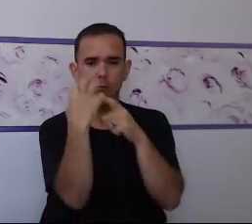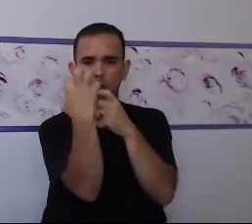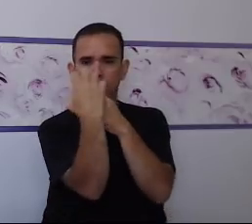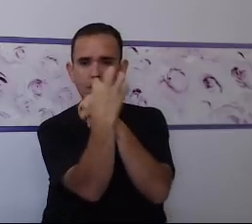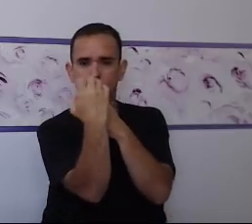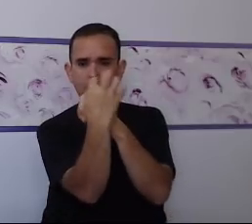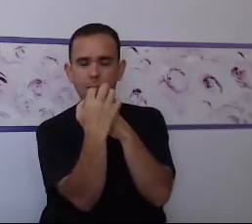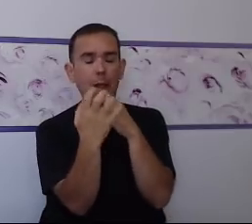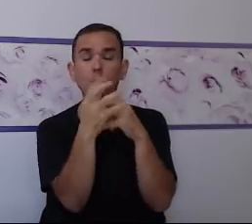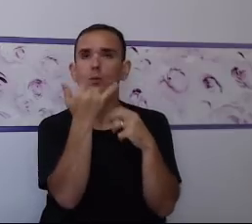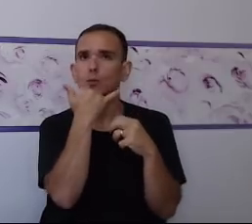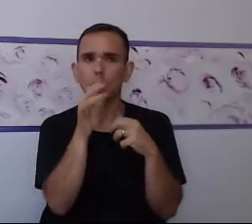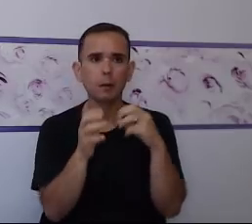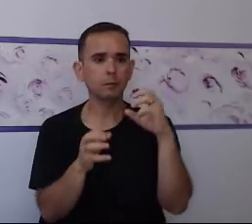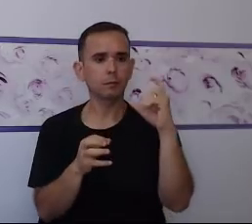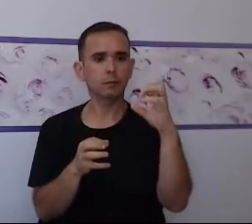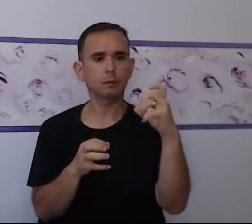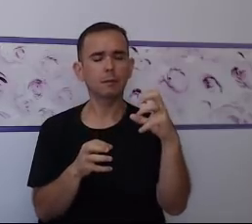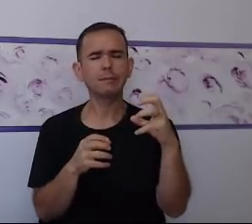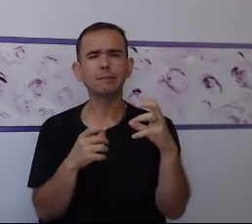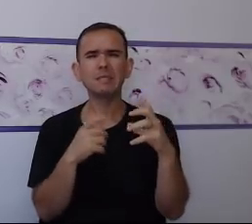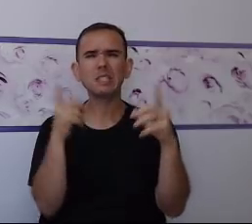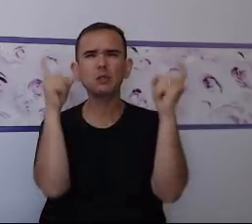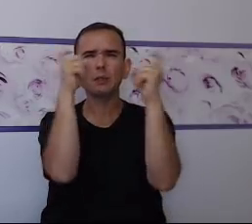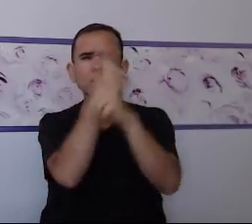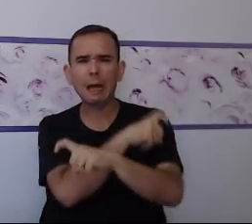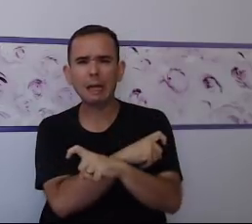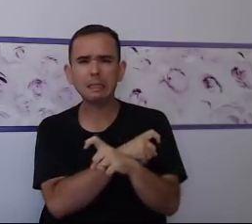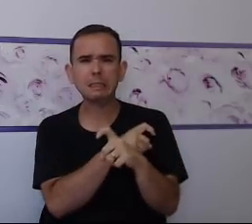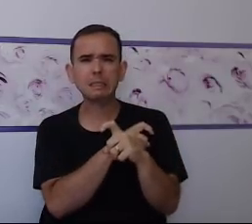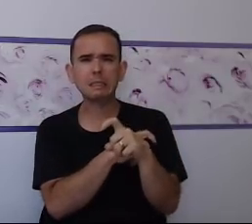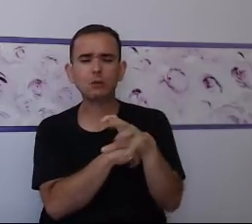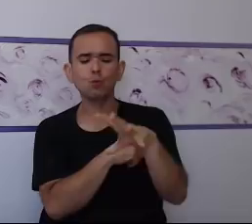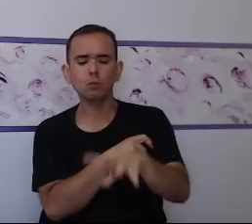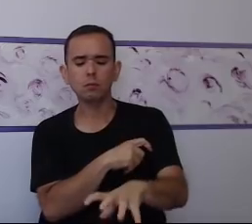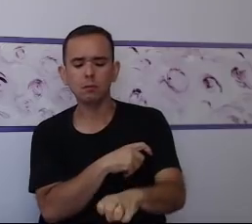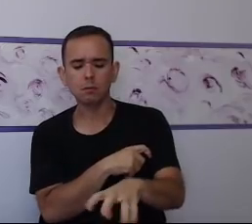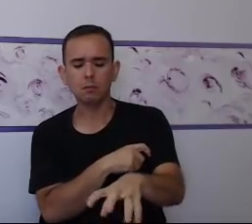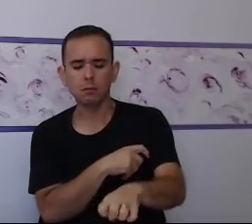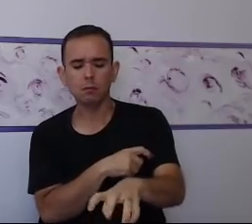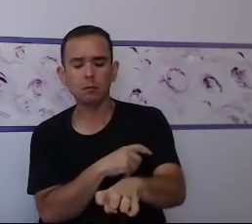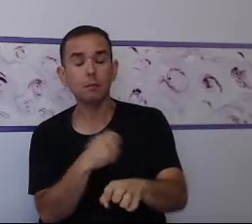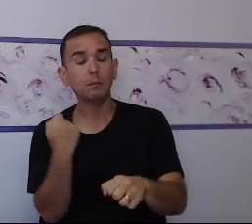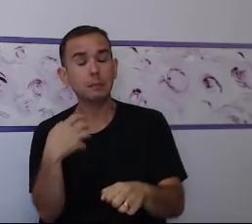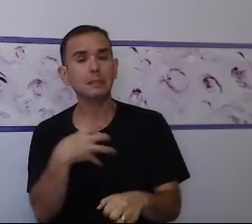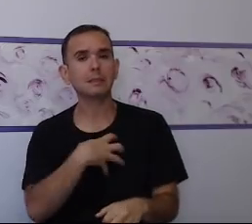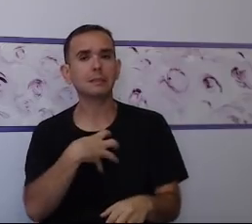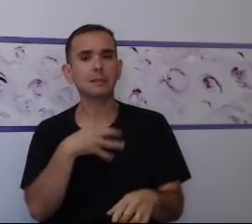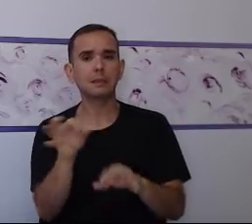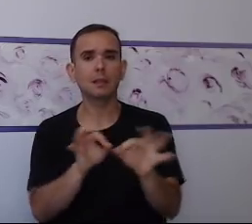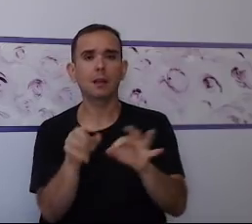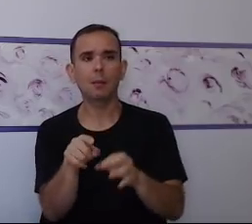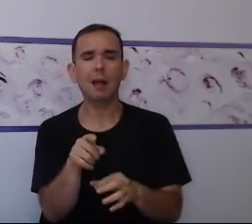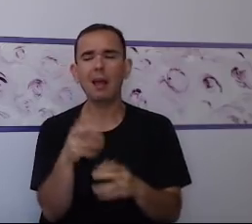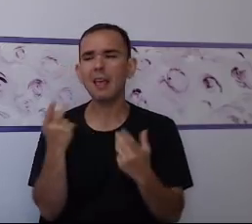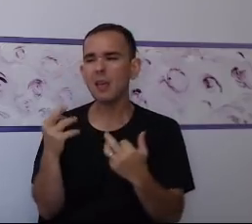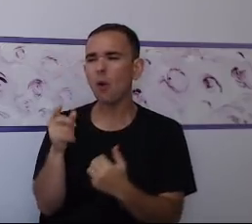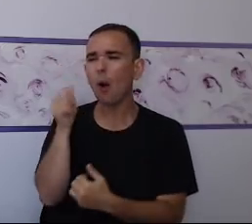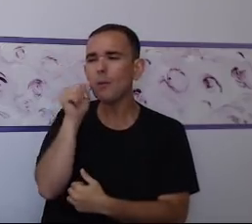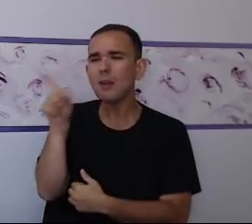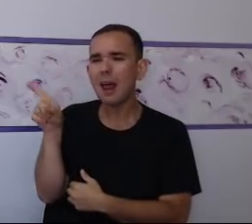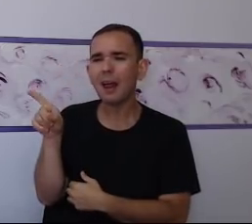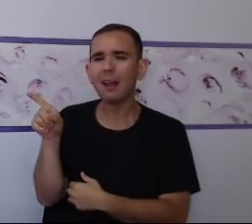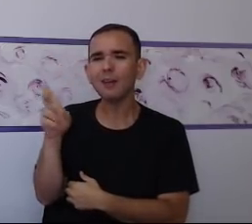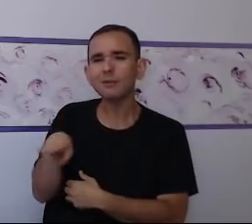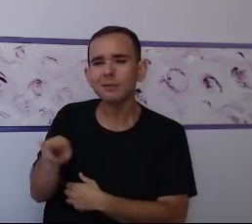parietal. Então, ele tem alteração no tato. Então, muitas vezes, a gente tem que trabalhar o sensorial desse aluno. Como a Cris deu o exemplo da caixa